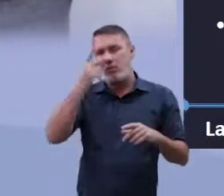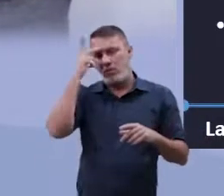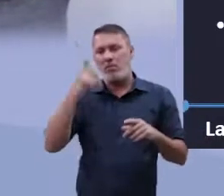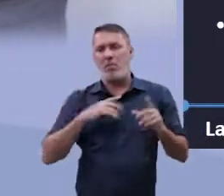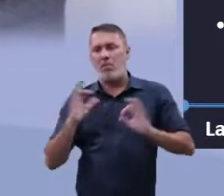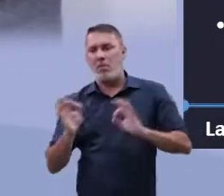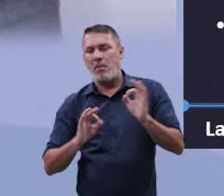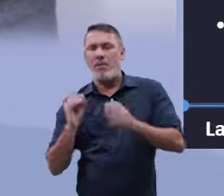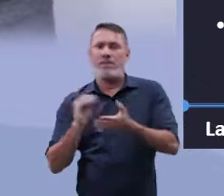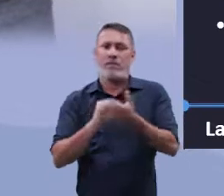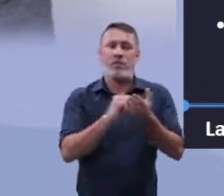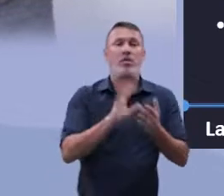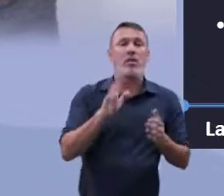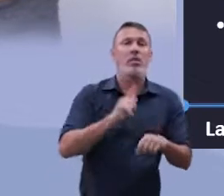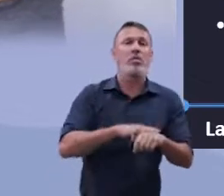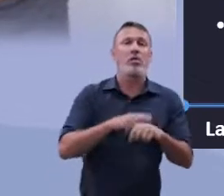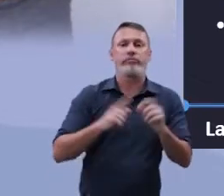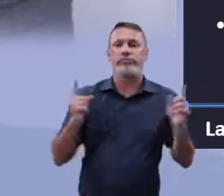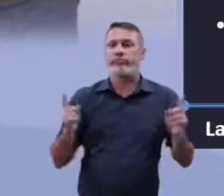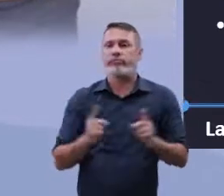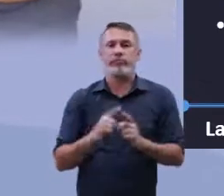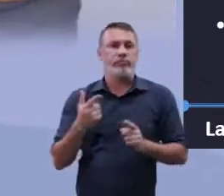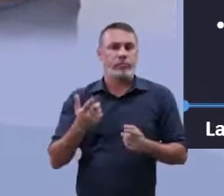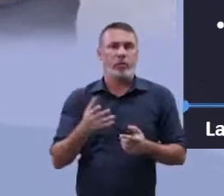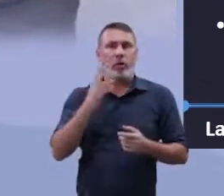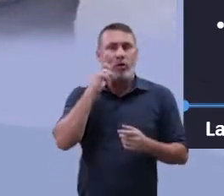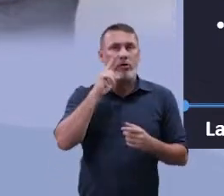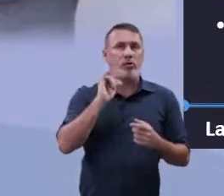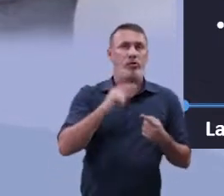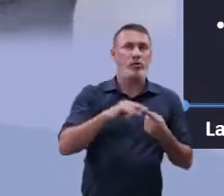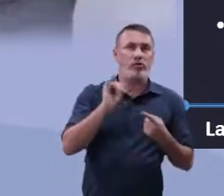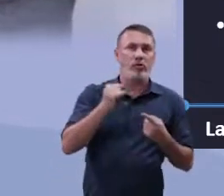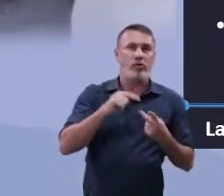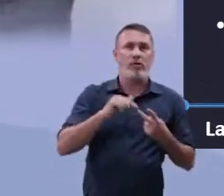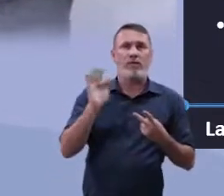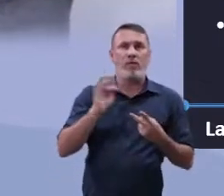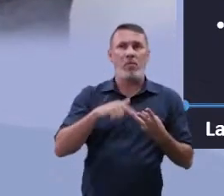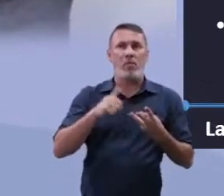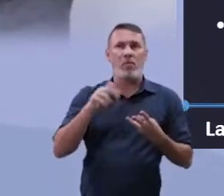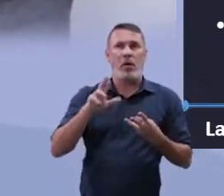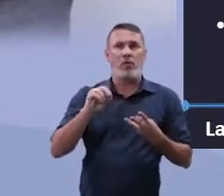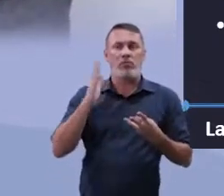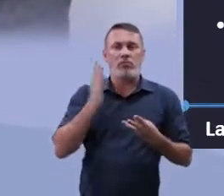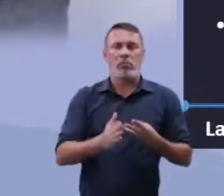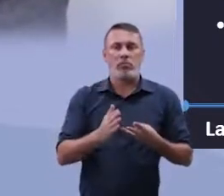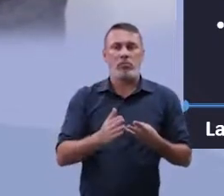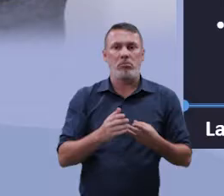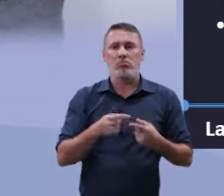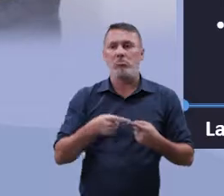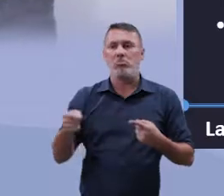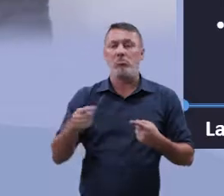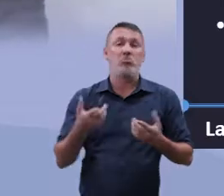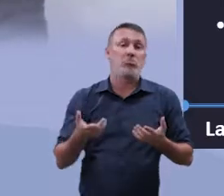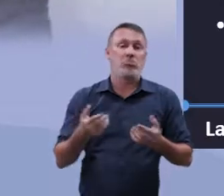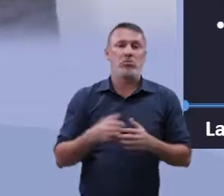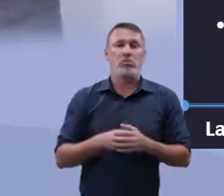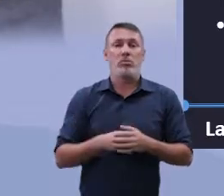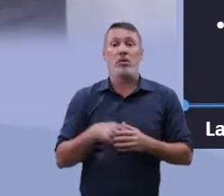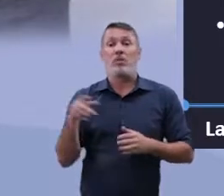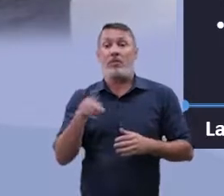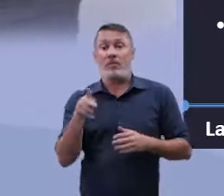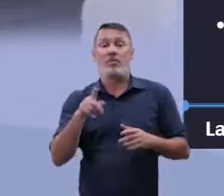tempo para isso. Foi janeiro, fevereiro, março, pronto, fechou. Então nós temos aqui os professores, infelizmente, eles não